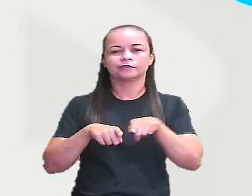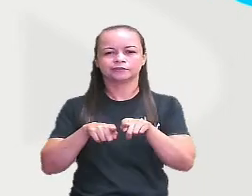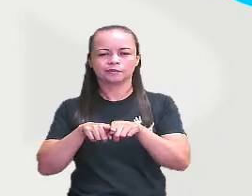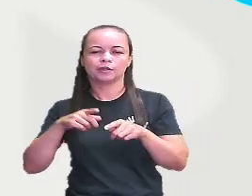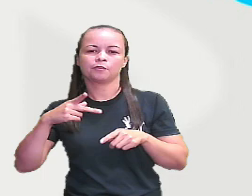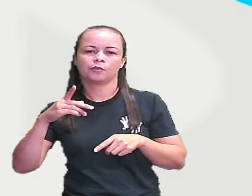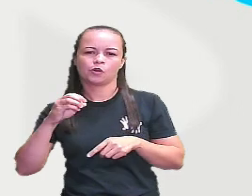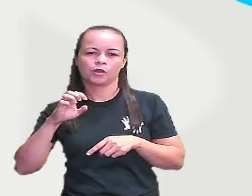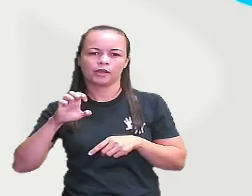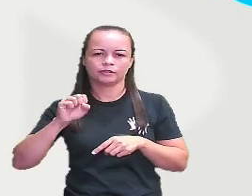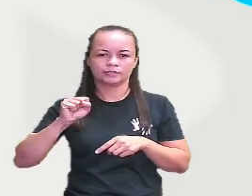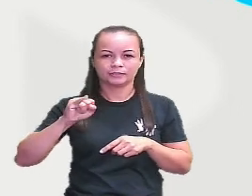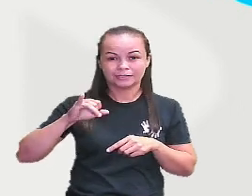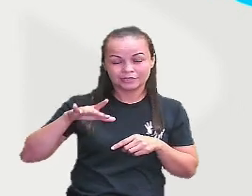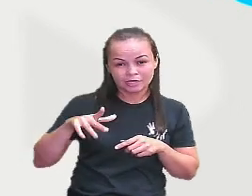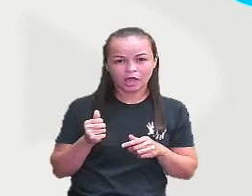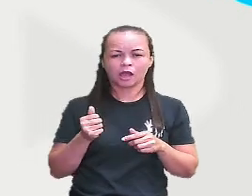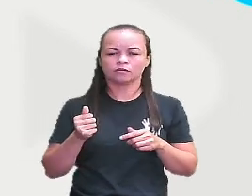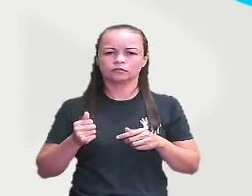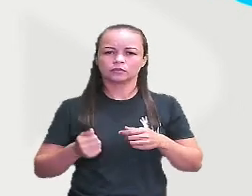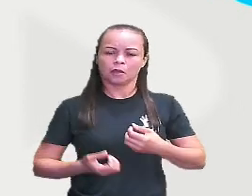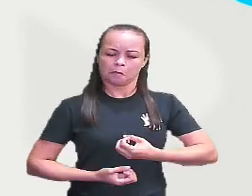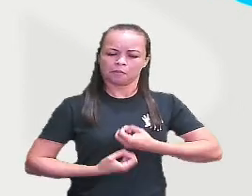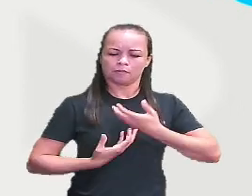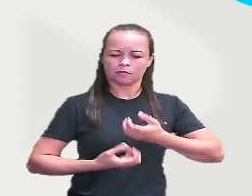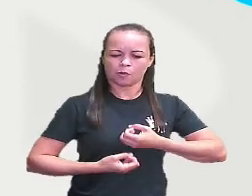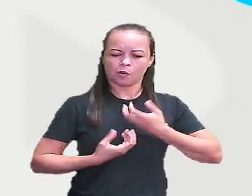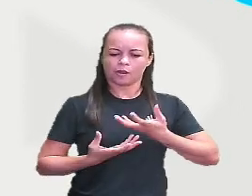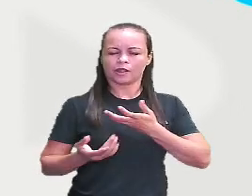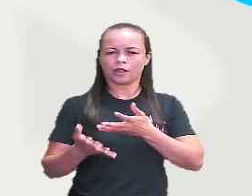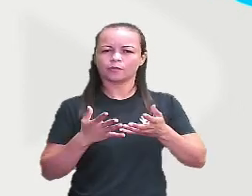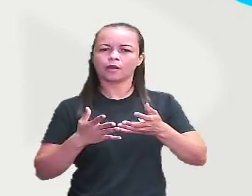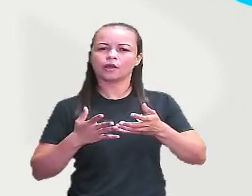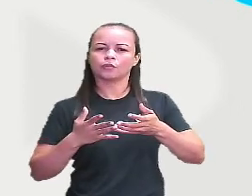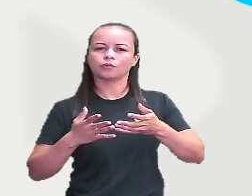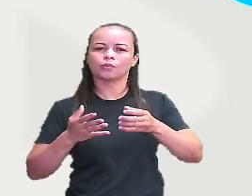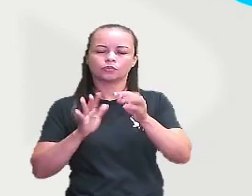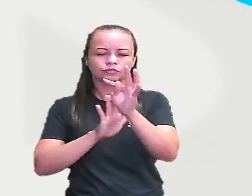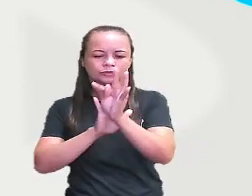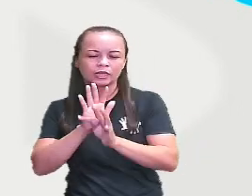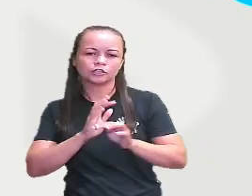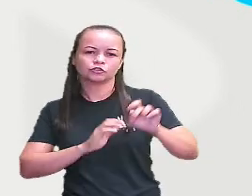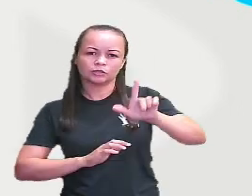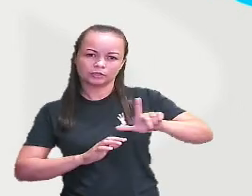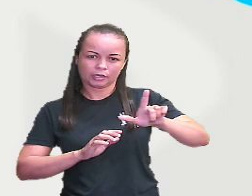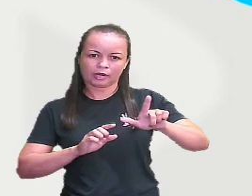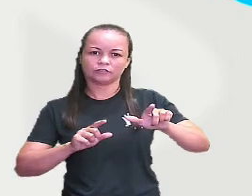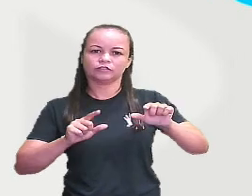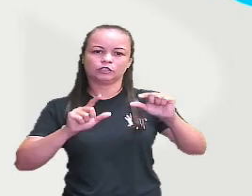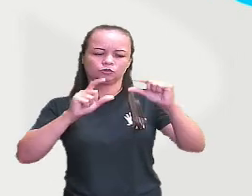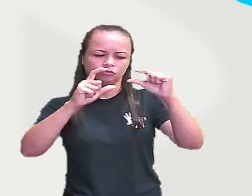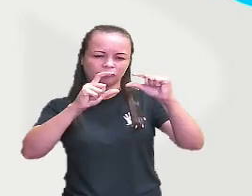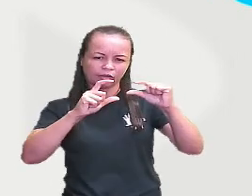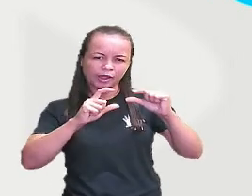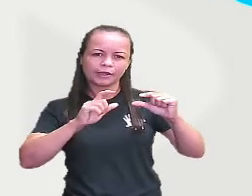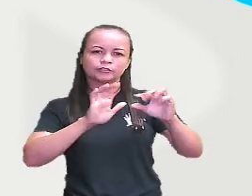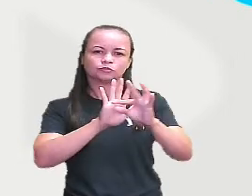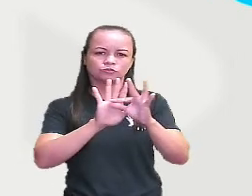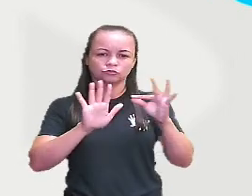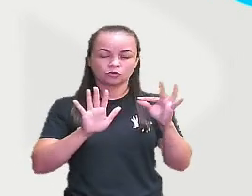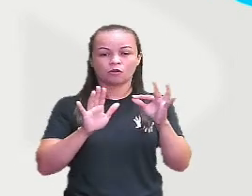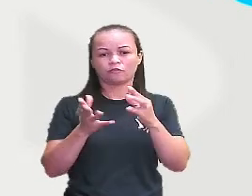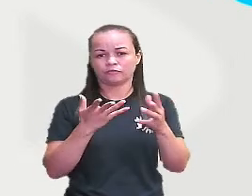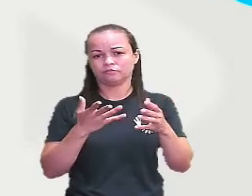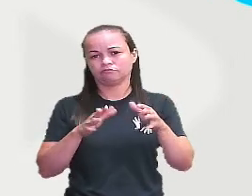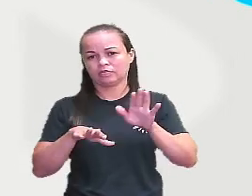possuem diferença. Poema é um texto literário dividido em verso, estrofe e às